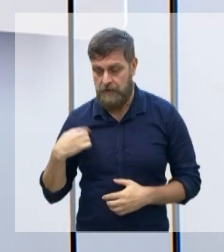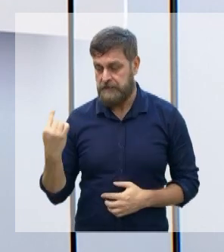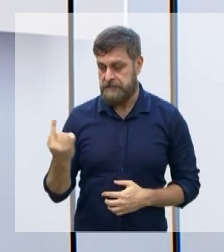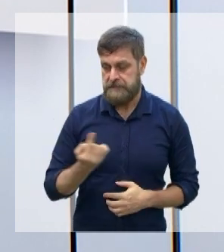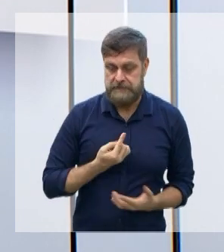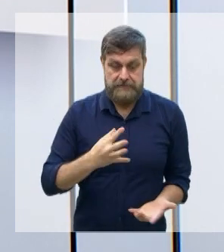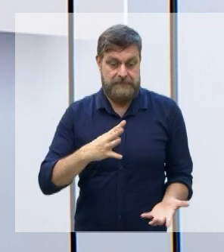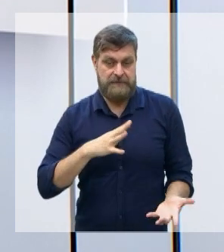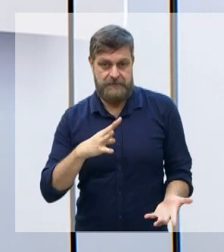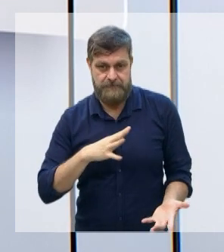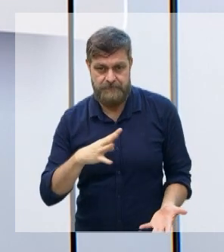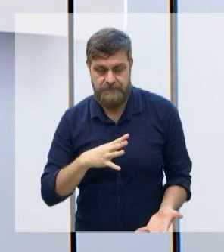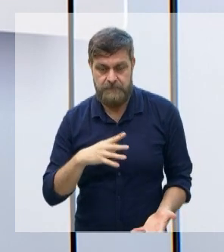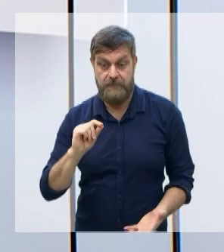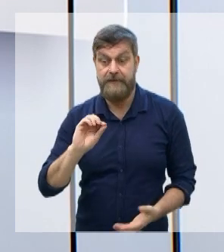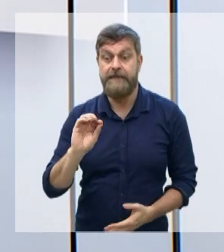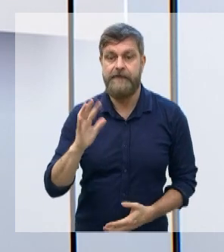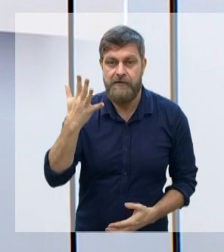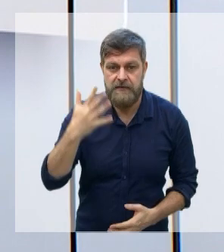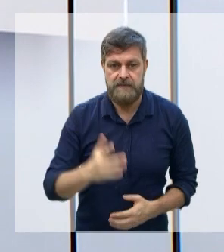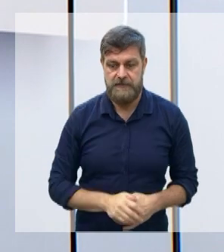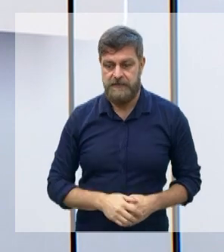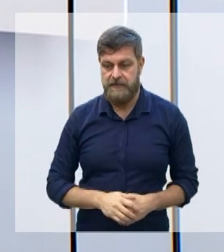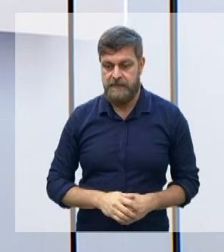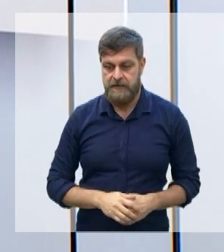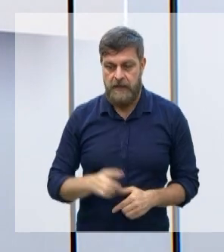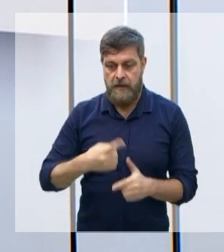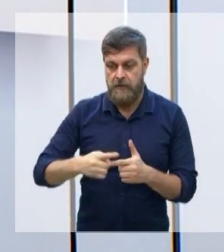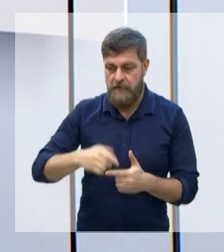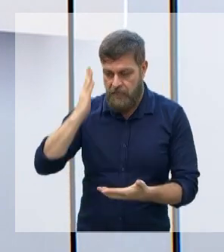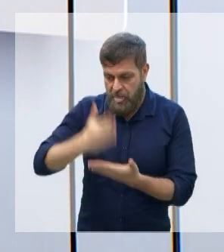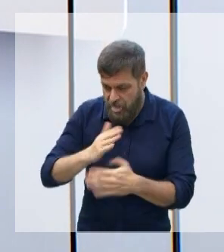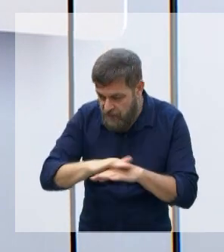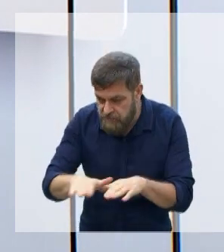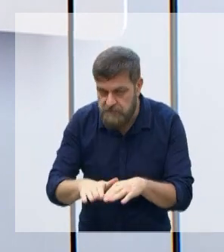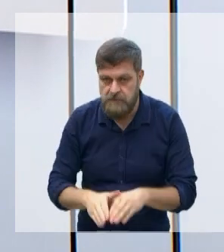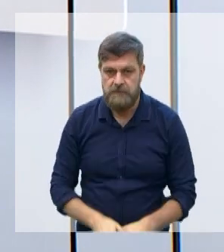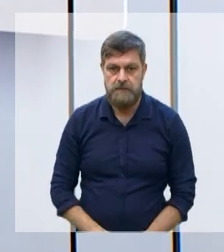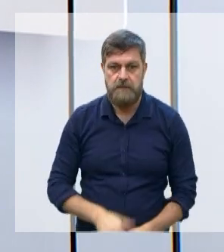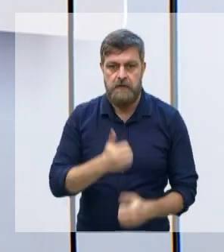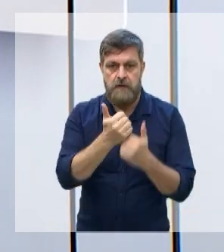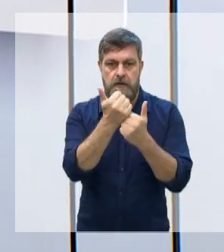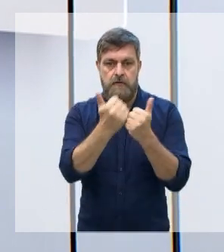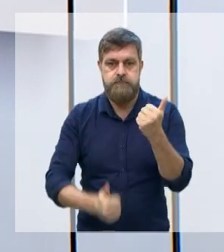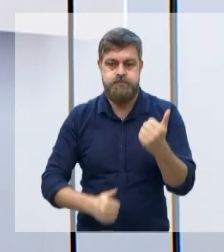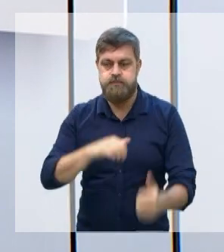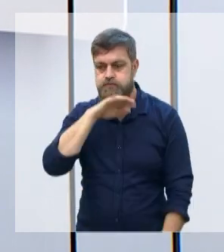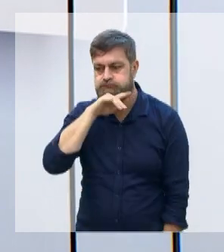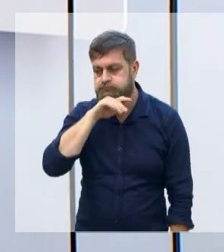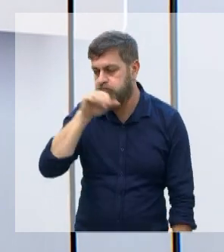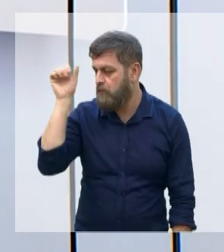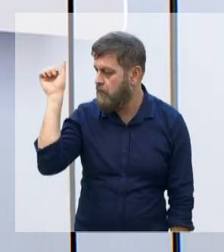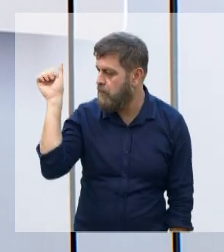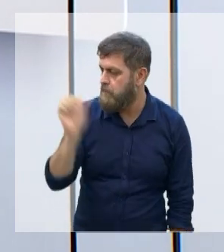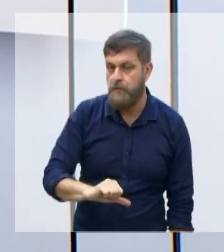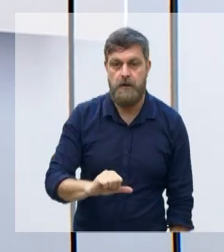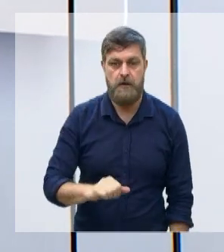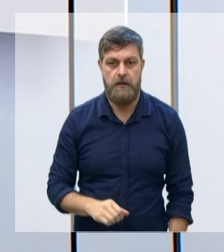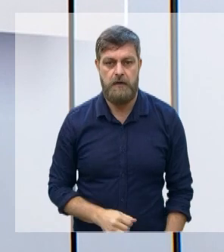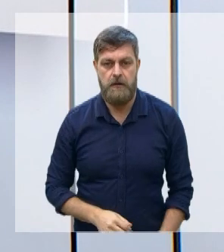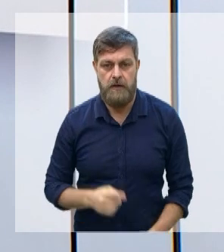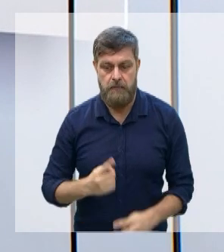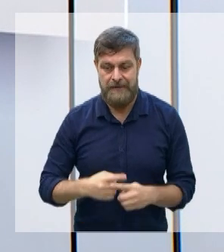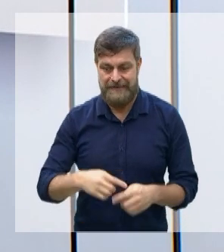é é que o que seria para resolver um problema de mobilidade acabou causando um problema maior ainda